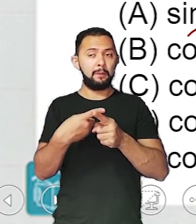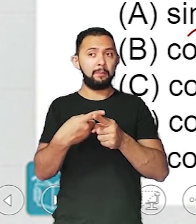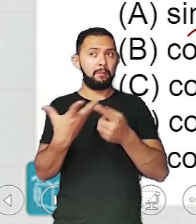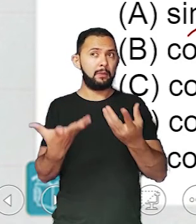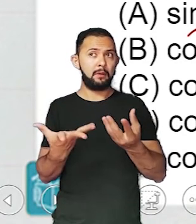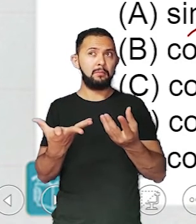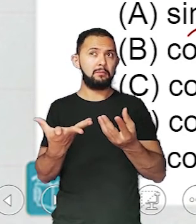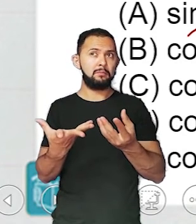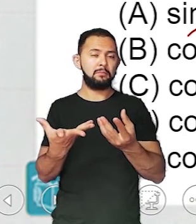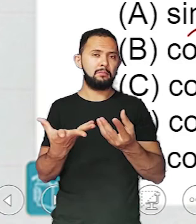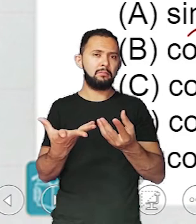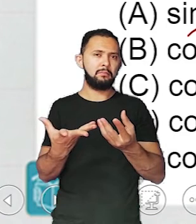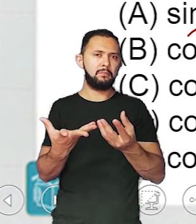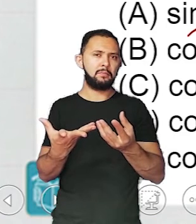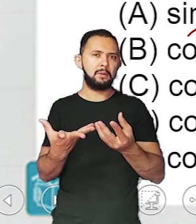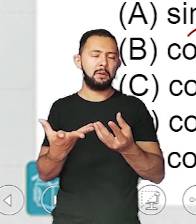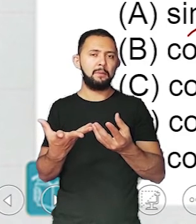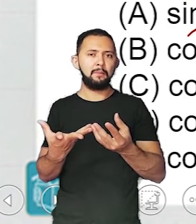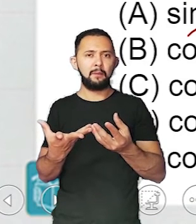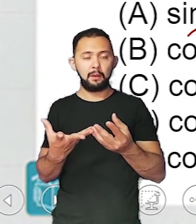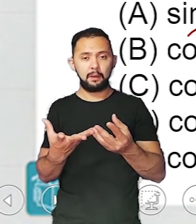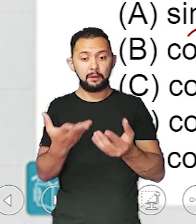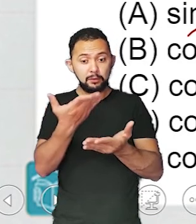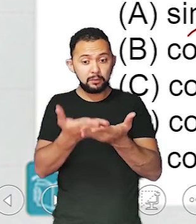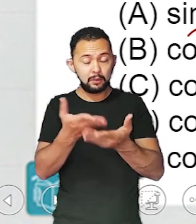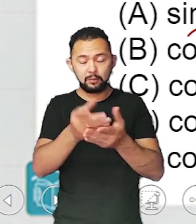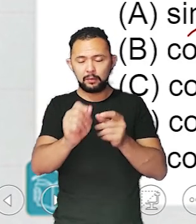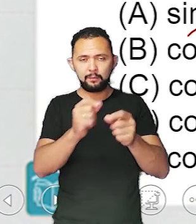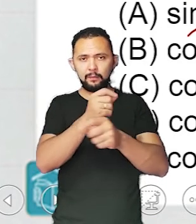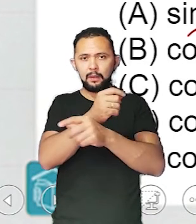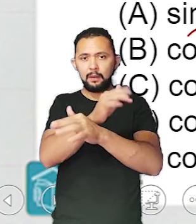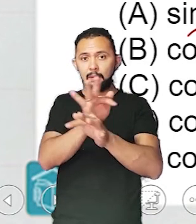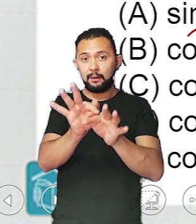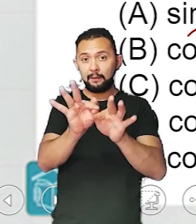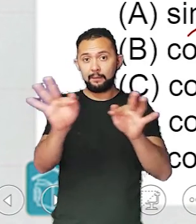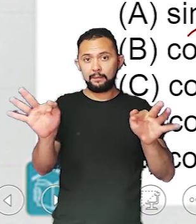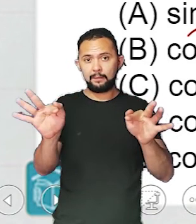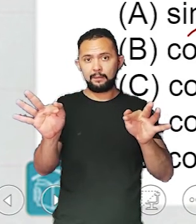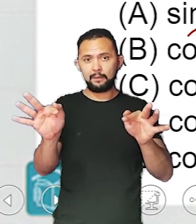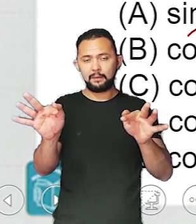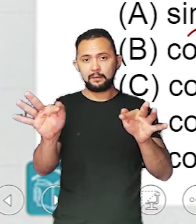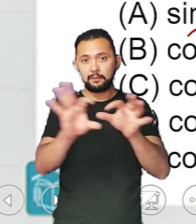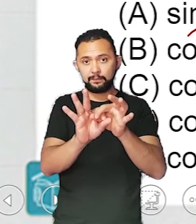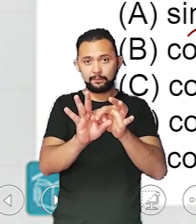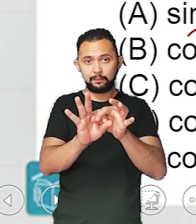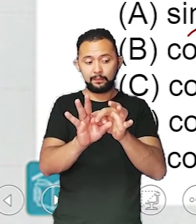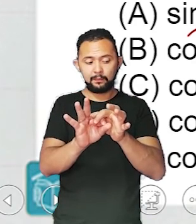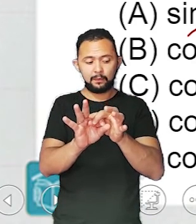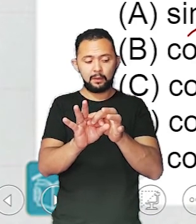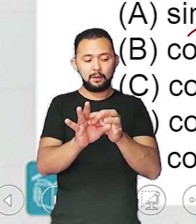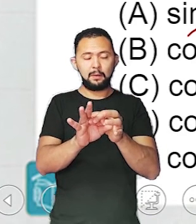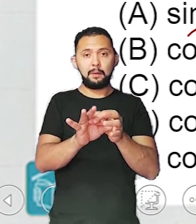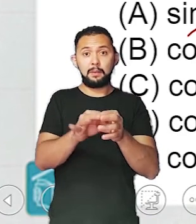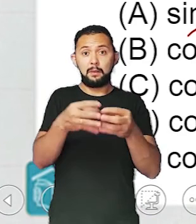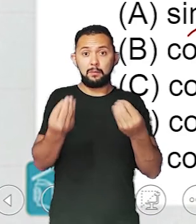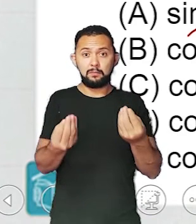subordinação, então não é para ser coordenação, viu? Não se assuste. Mas na hora lá da prova, você não... Ah, eu estou estudando só isso. Não, não vale, tem que ver.